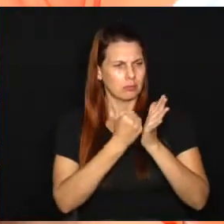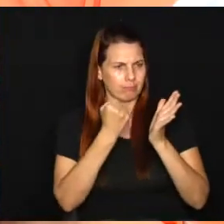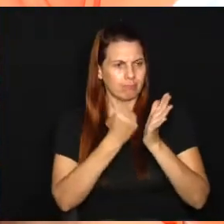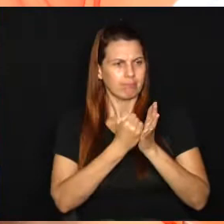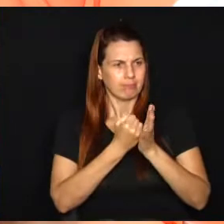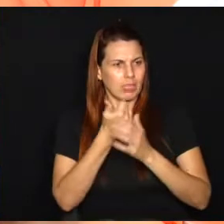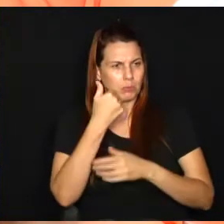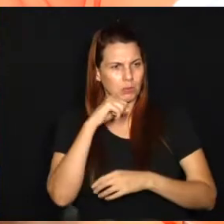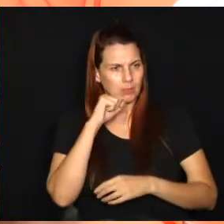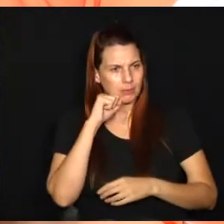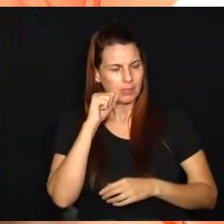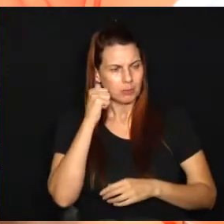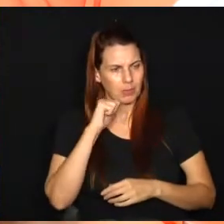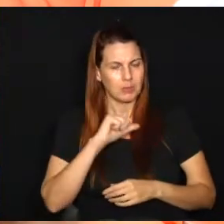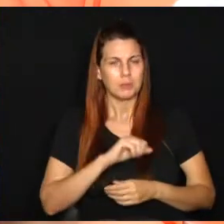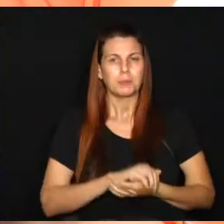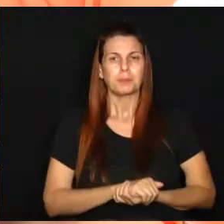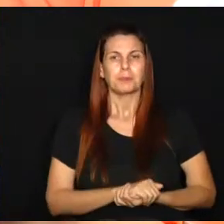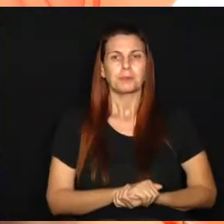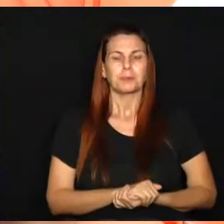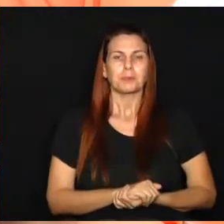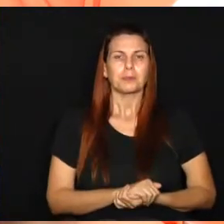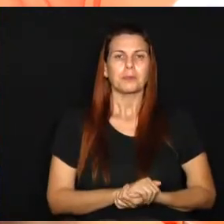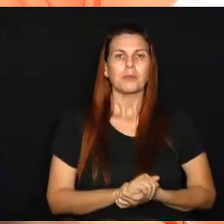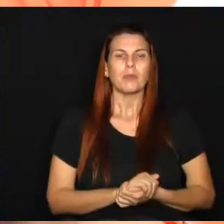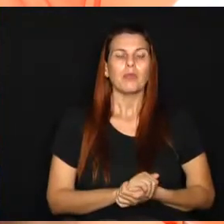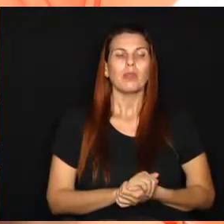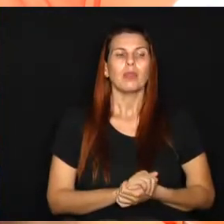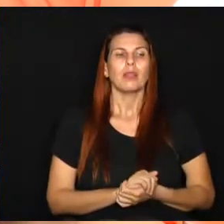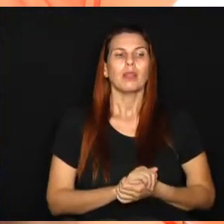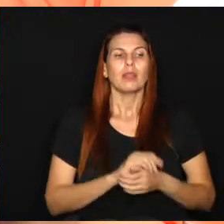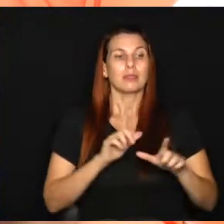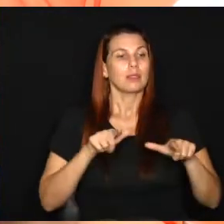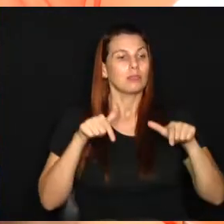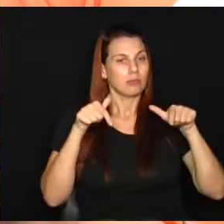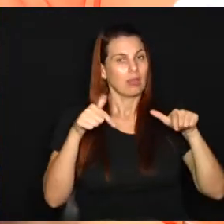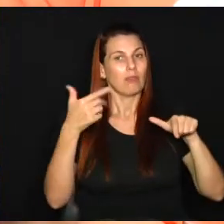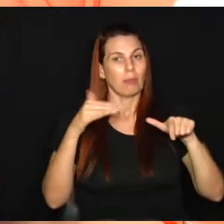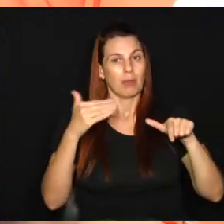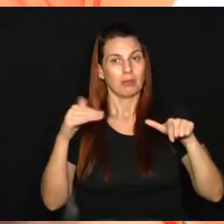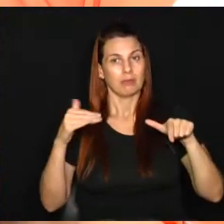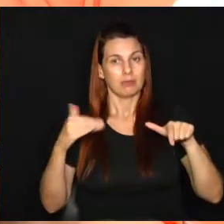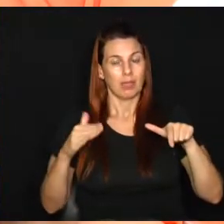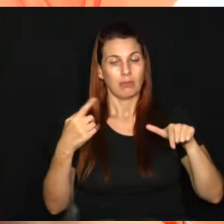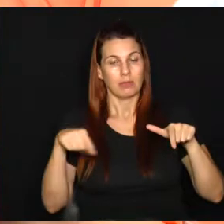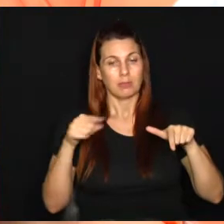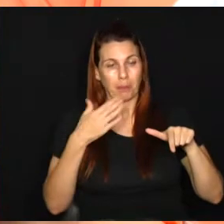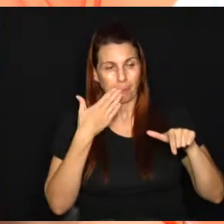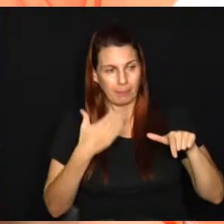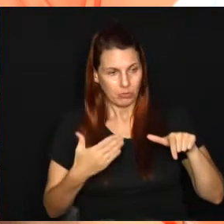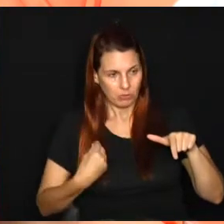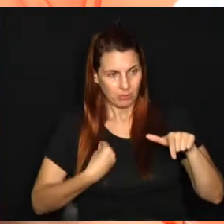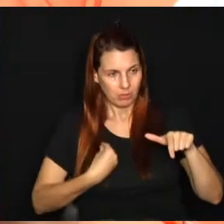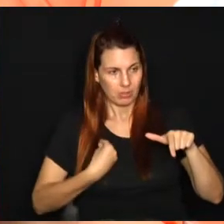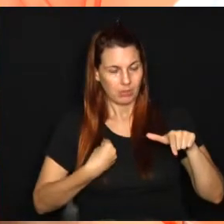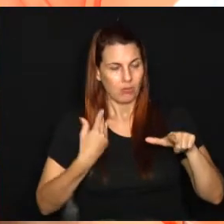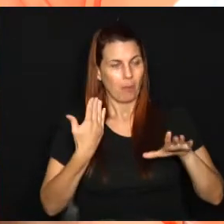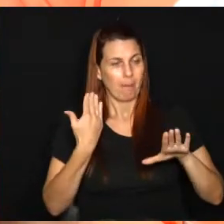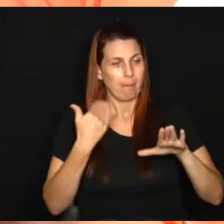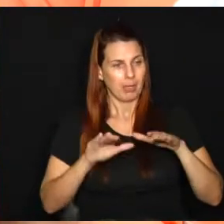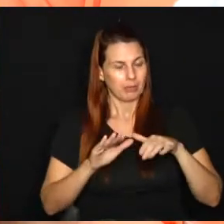das mulheres. A gente vai enviar os certificados, né? Quem pediu o certificado de presença, a gente vai